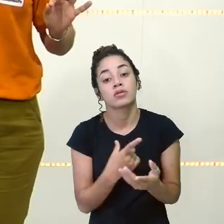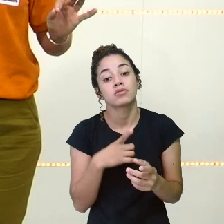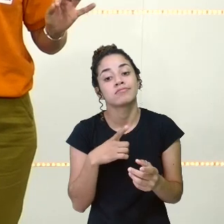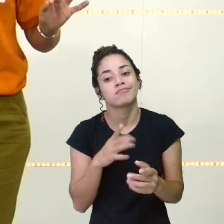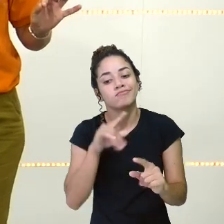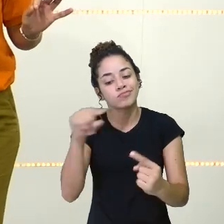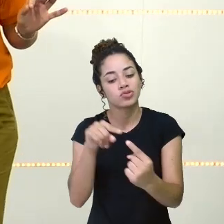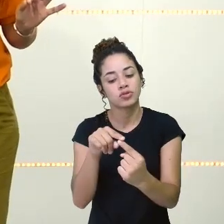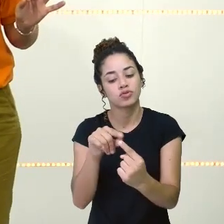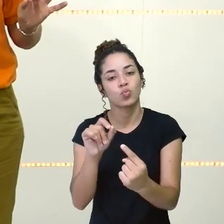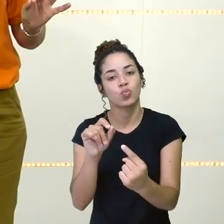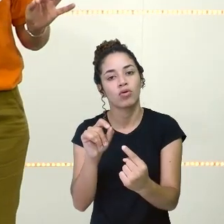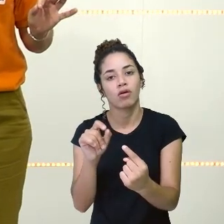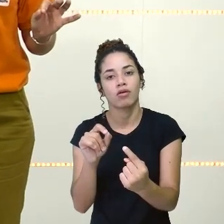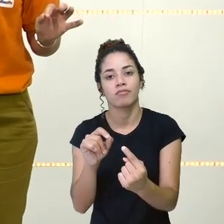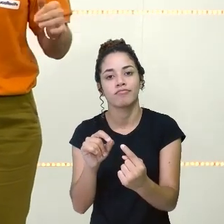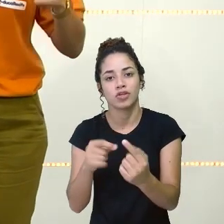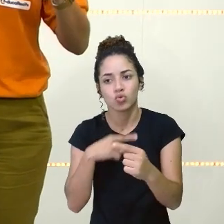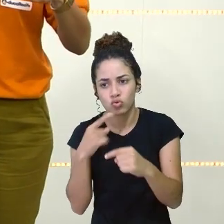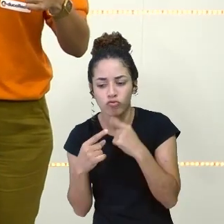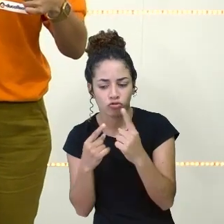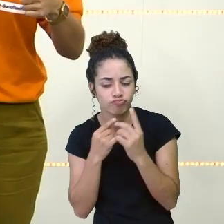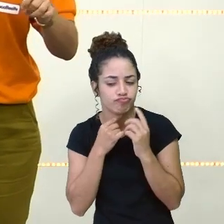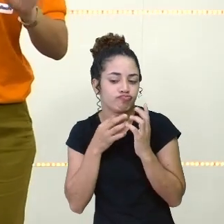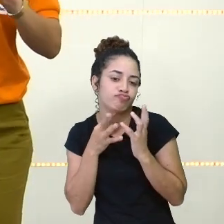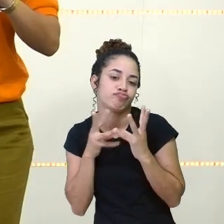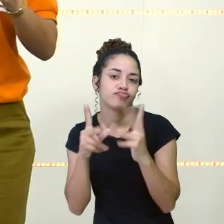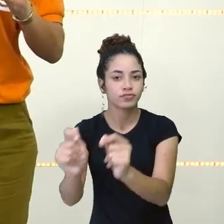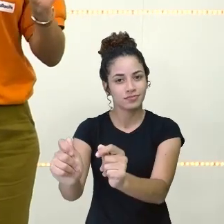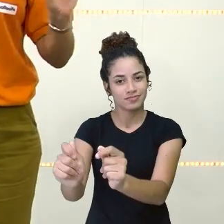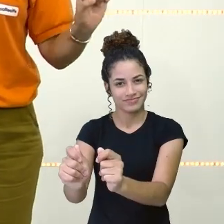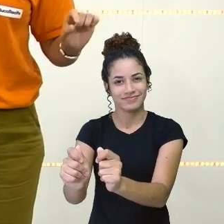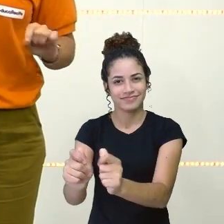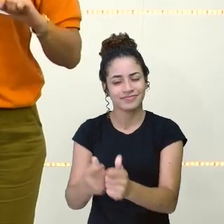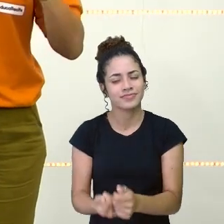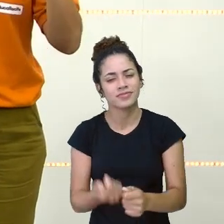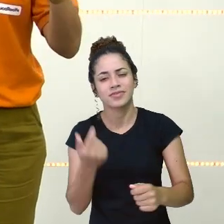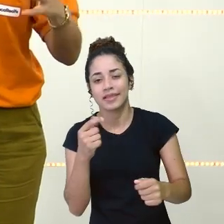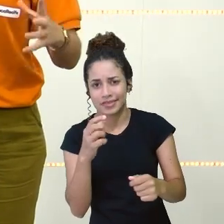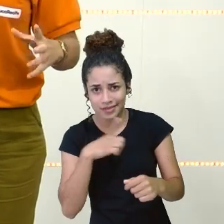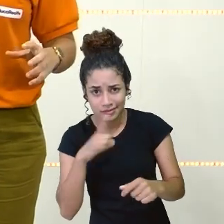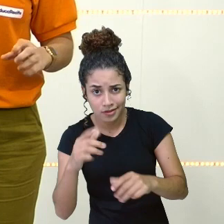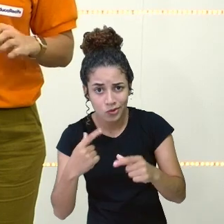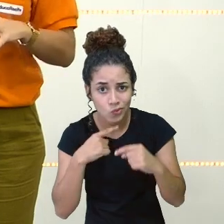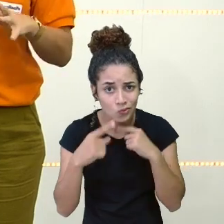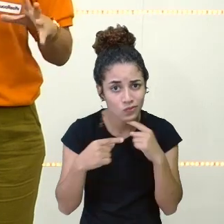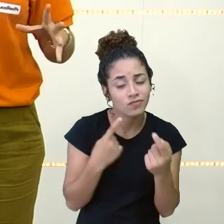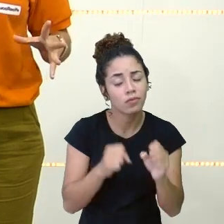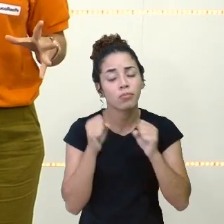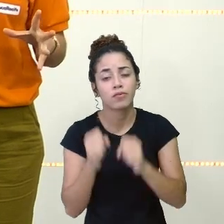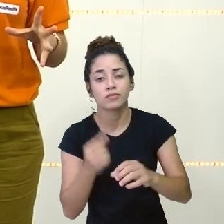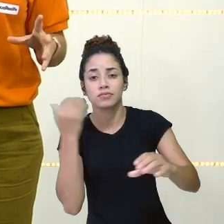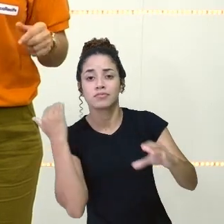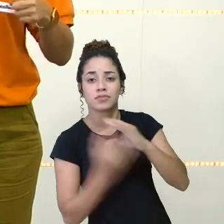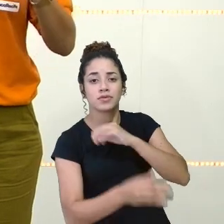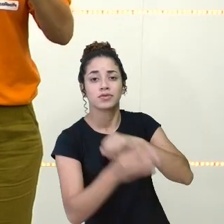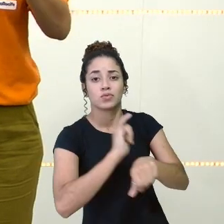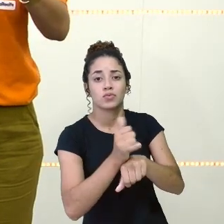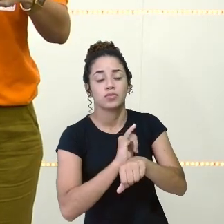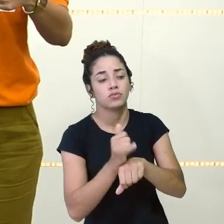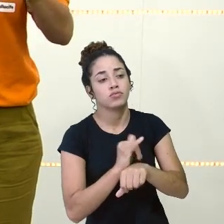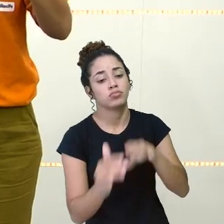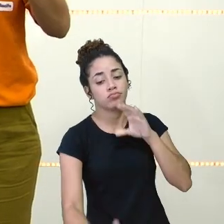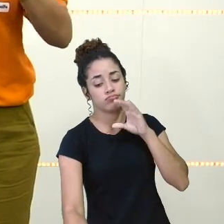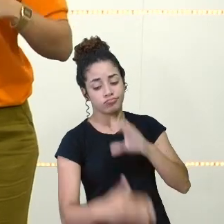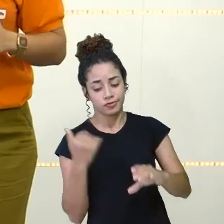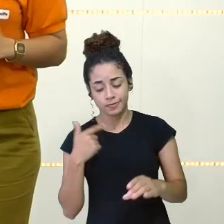toda a dúvida que possa existir. Ficou com dúvida? Manda lá no YouTube alguma pergunta, manda alguma coisa para mim, que se eu puder